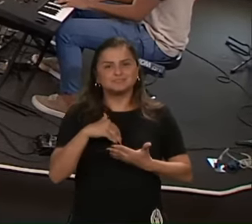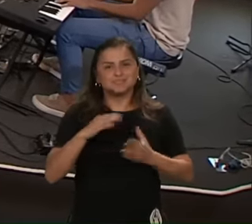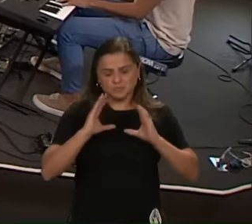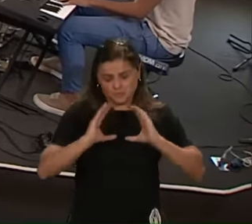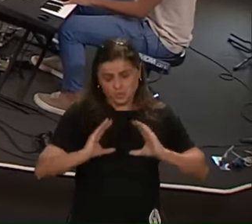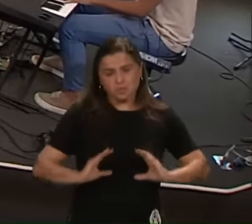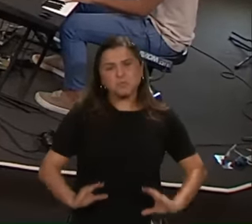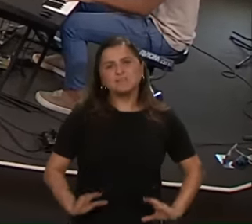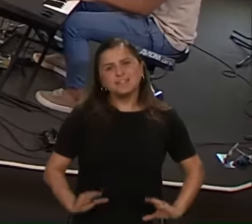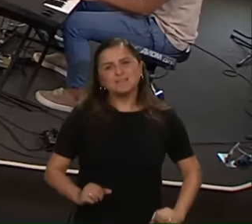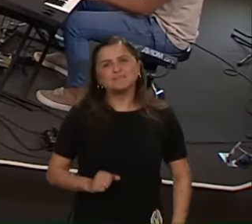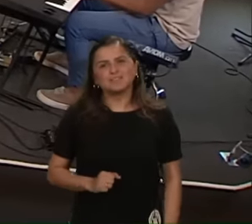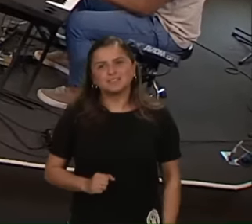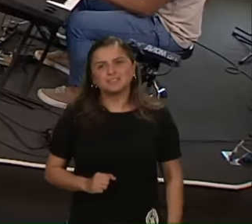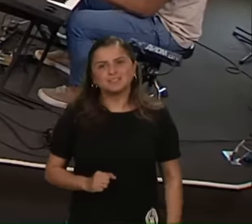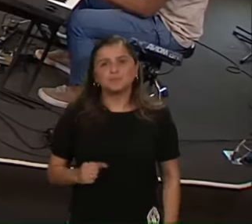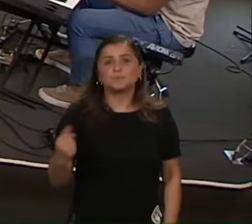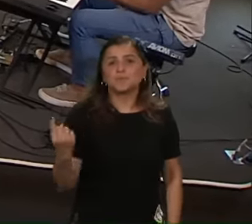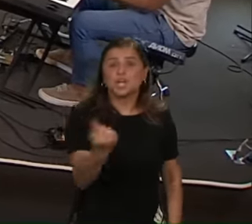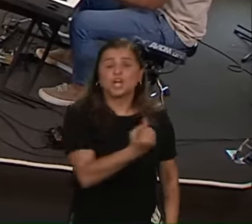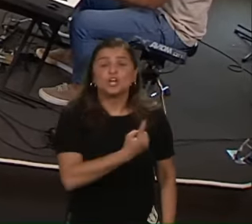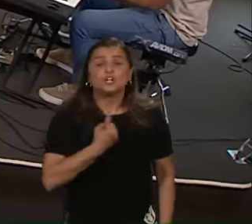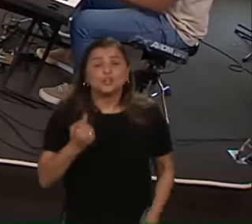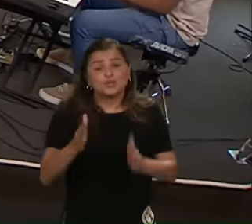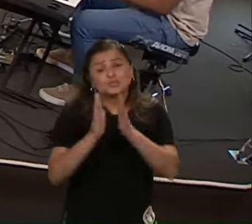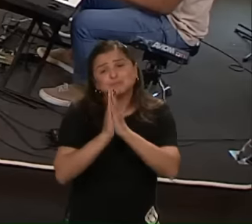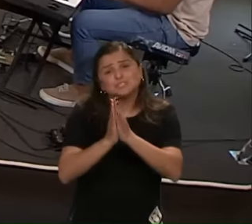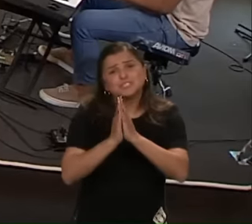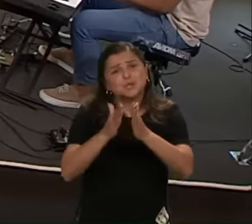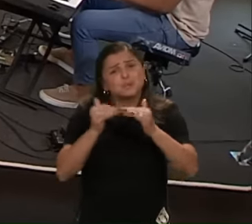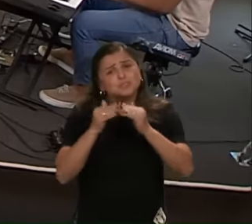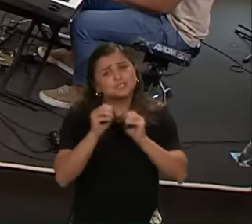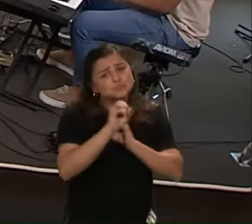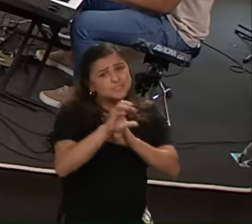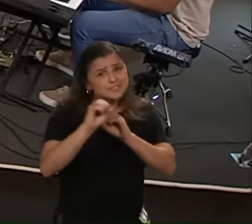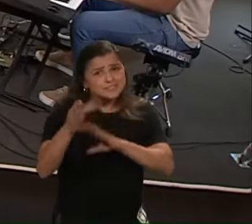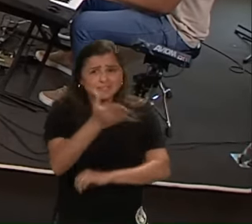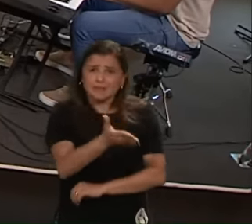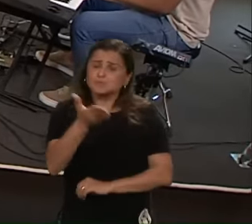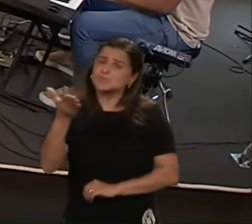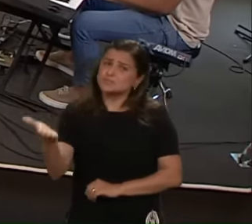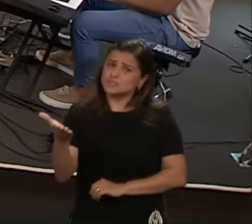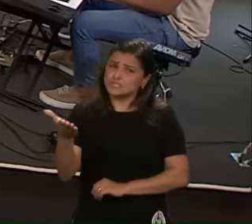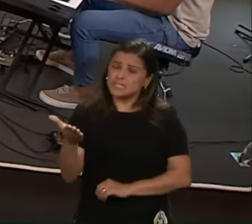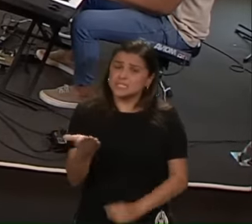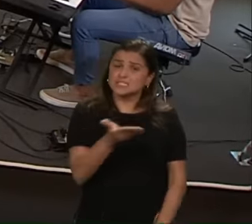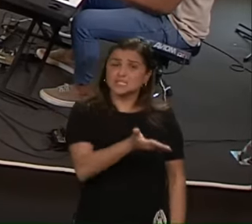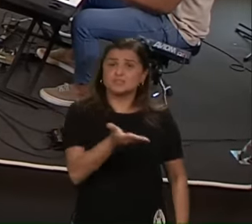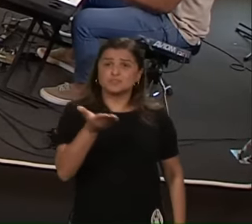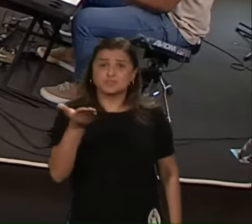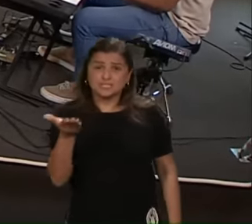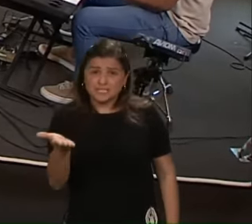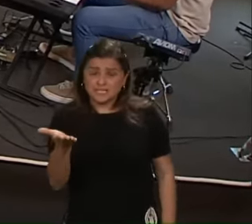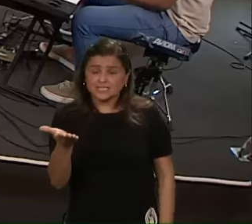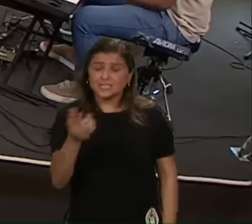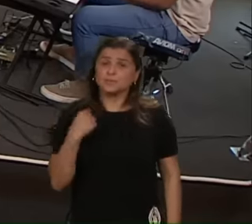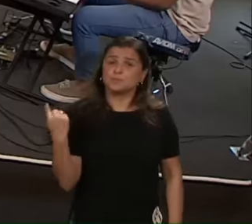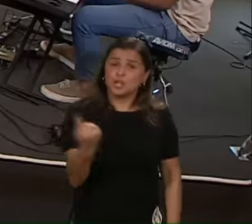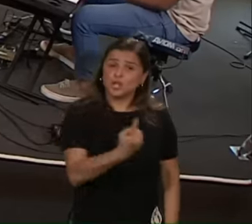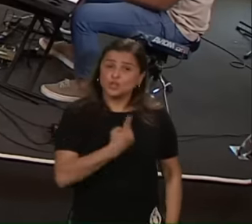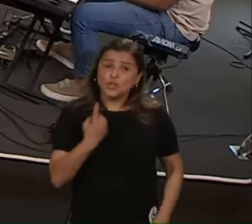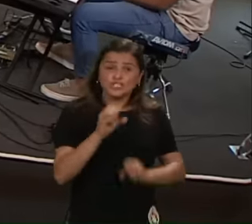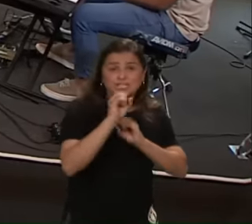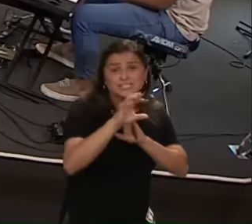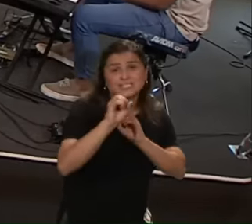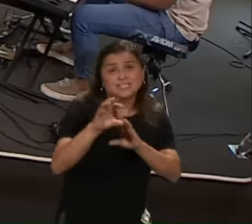Finalmente, irmãos, nós vos rogamos e exortamos no Senhor Jesus, que é de nós